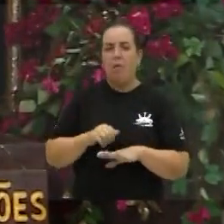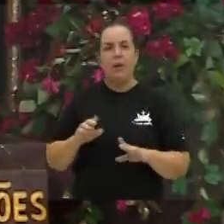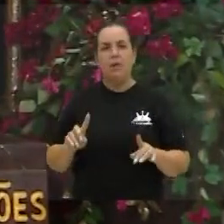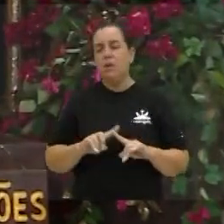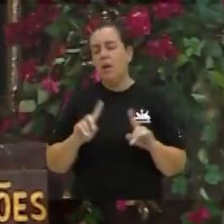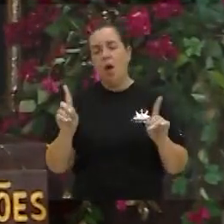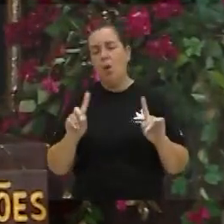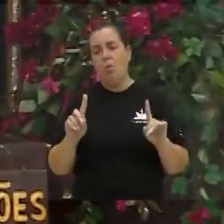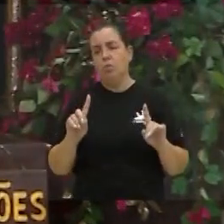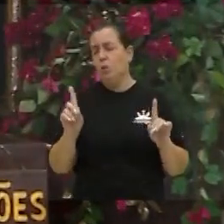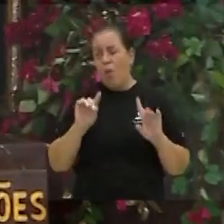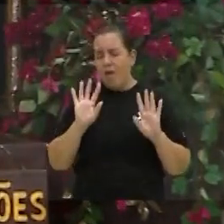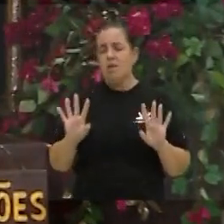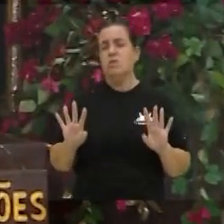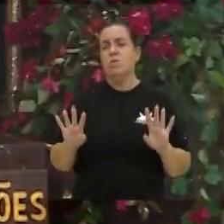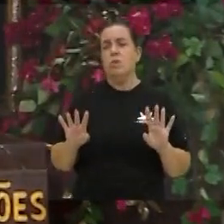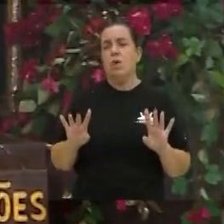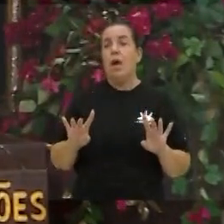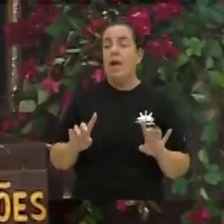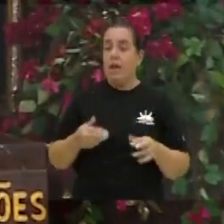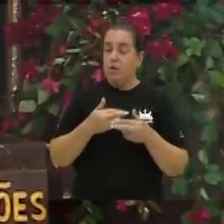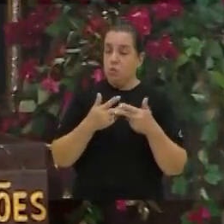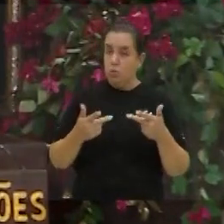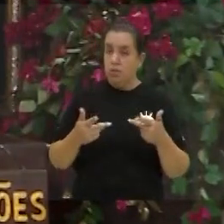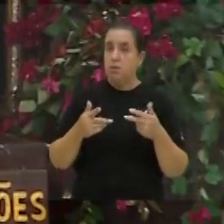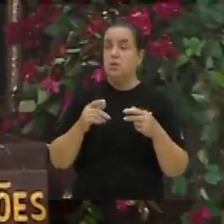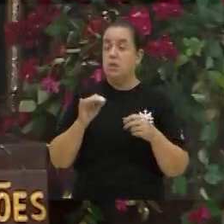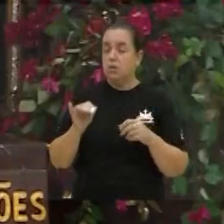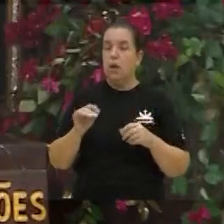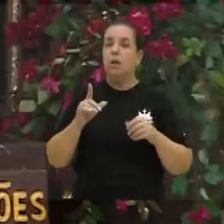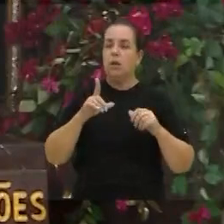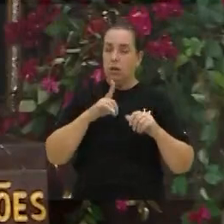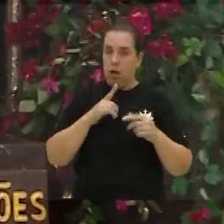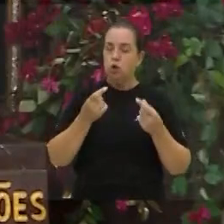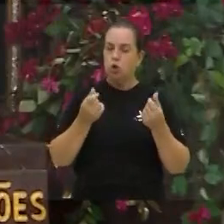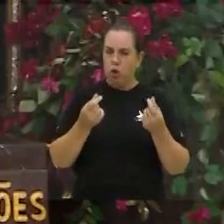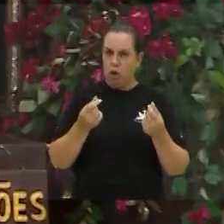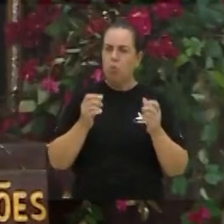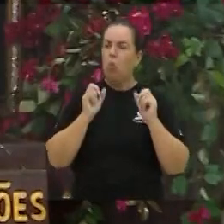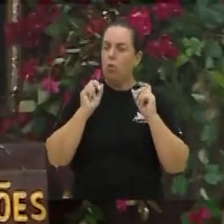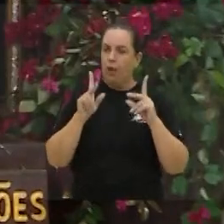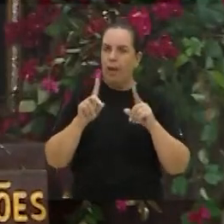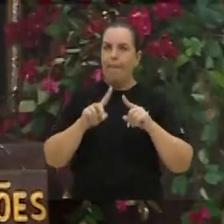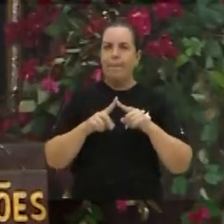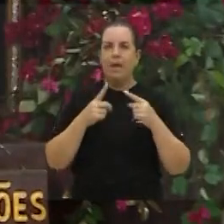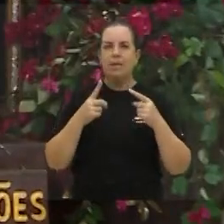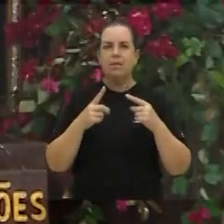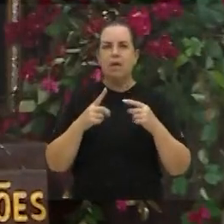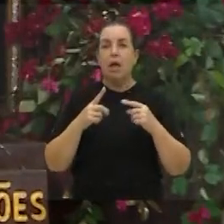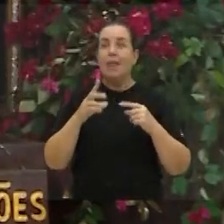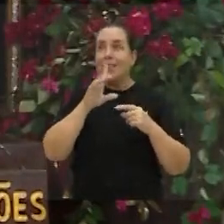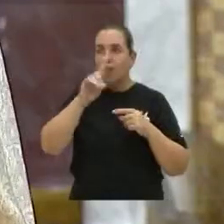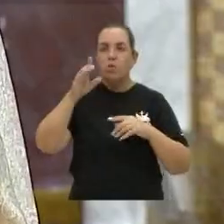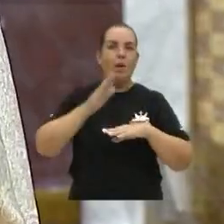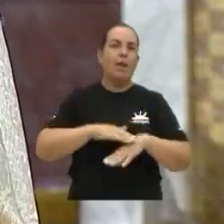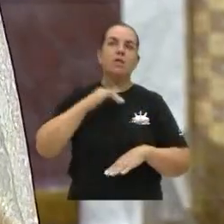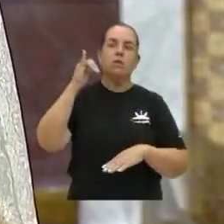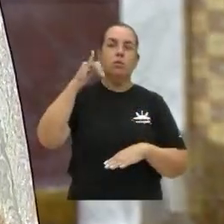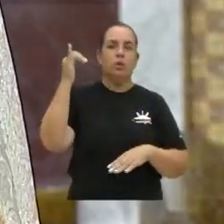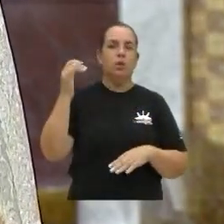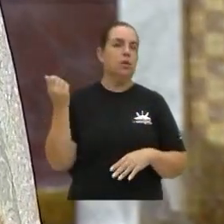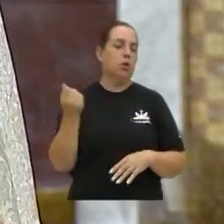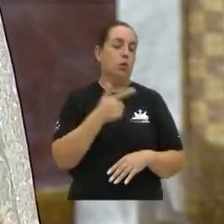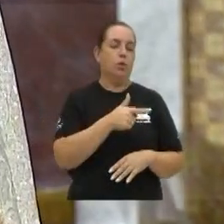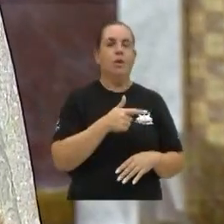Os bens materiais não é o que manda na sua cabeça. Tem, pode até ter, mas vive como se não